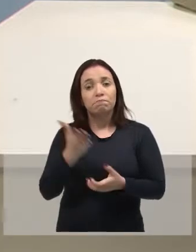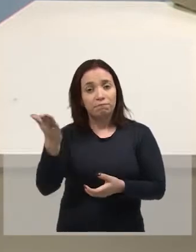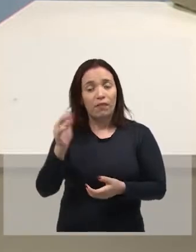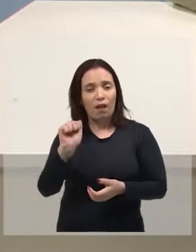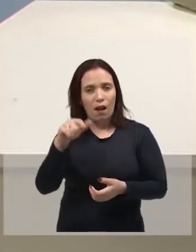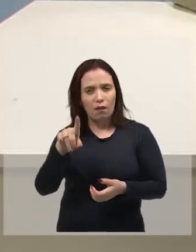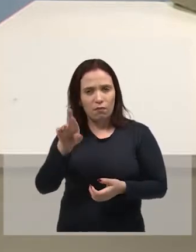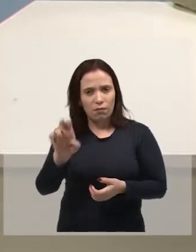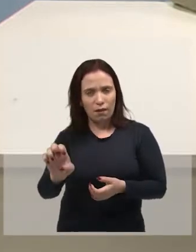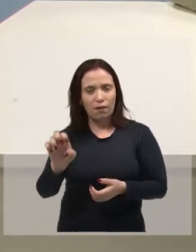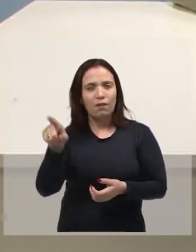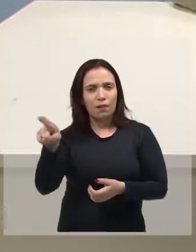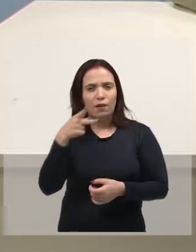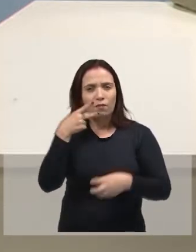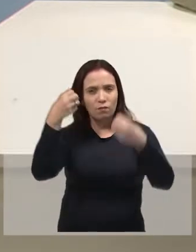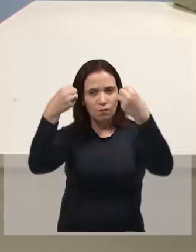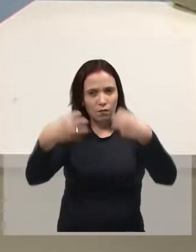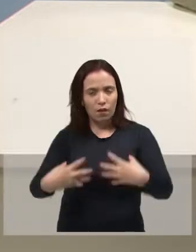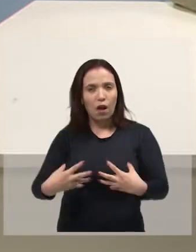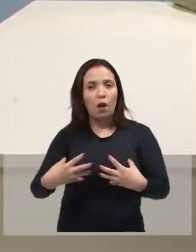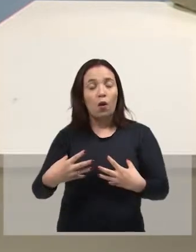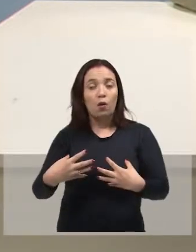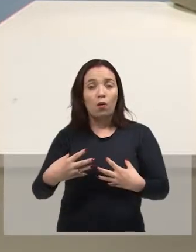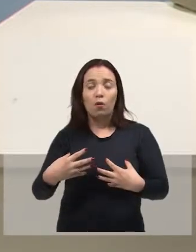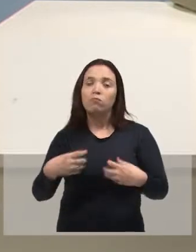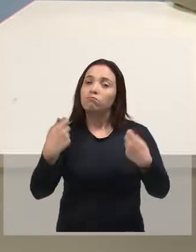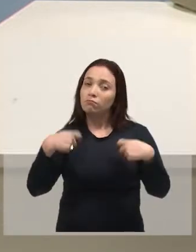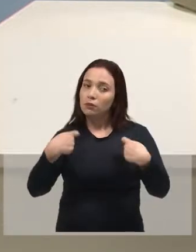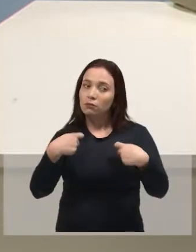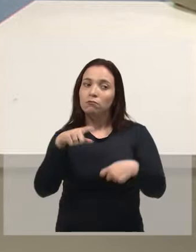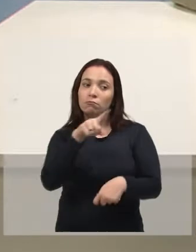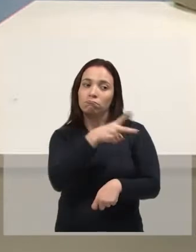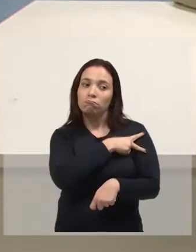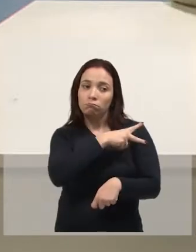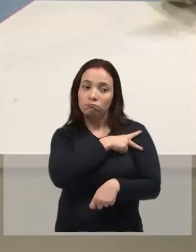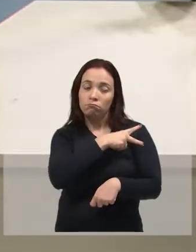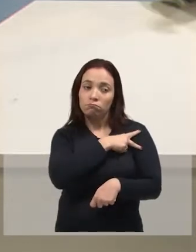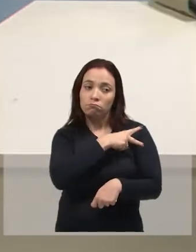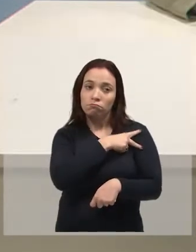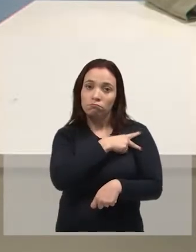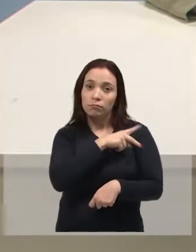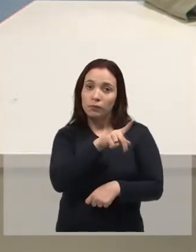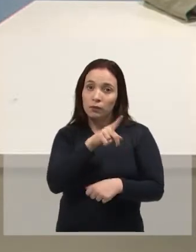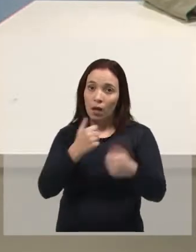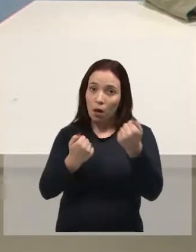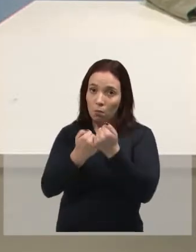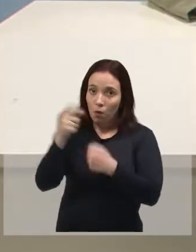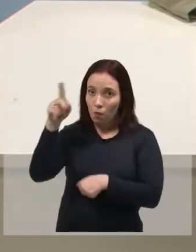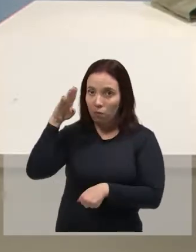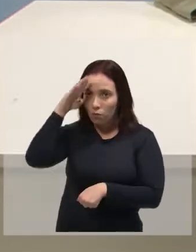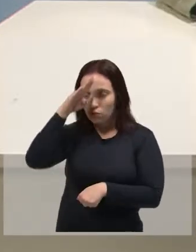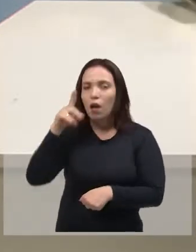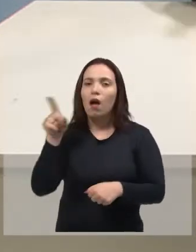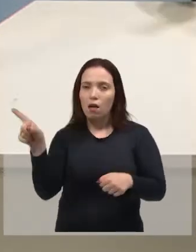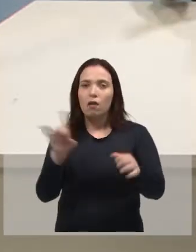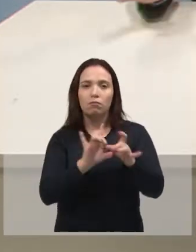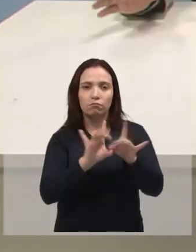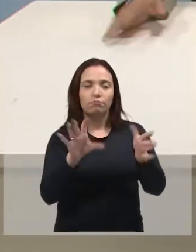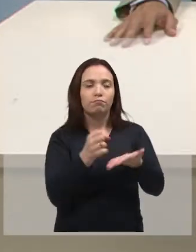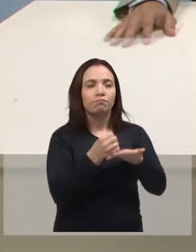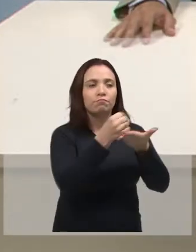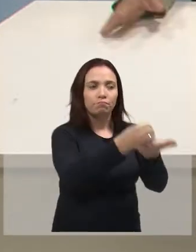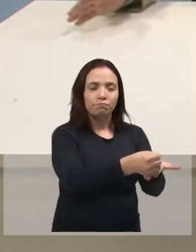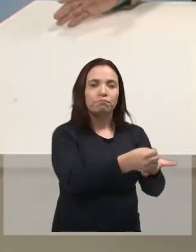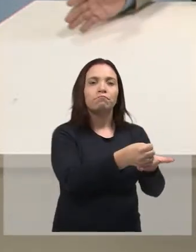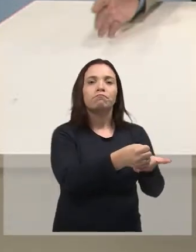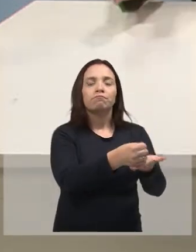Fernandes coloca para apoio ao deputado federal Capitão Wagner, numa possível candidatura no ano que vem, que, por exemplo, apoiar a reforma